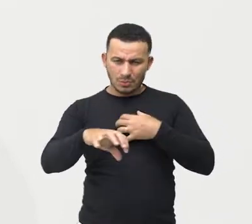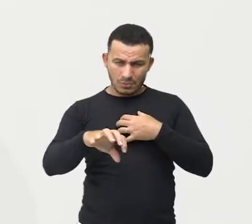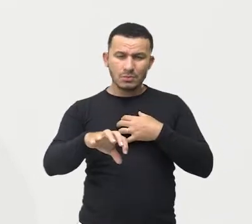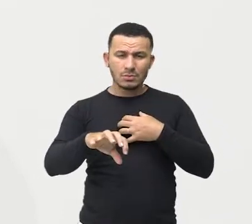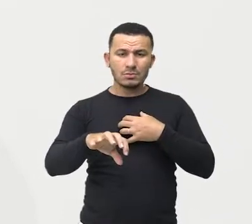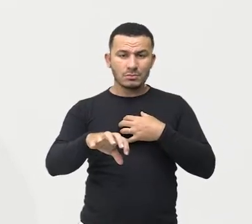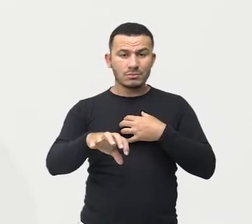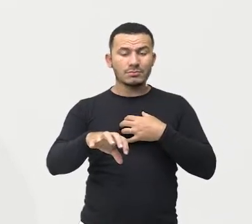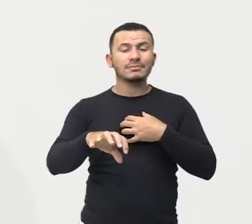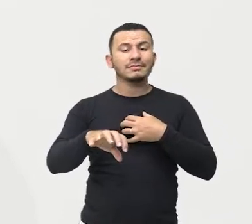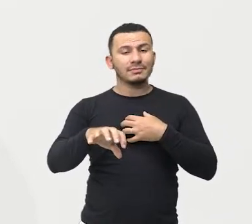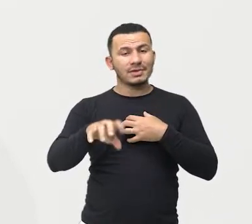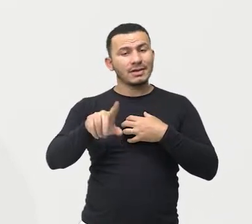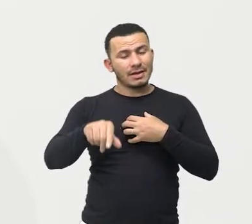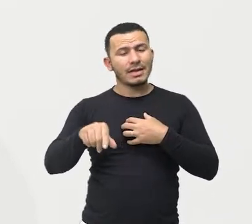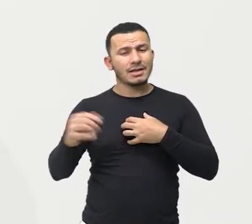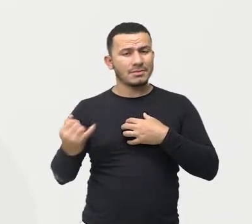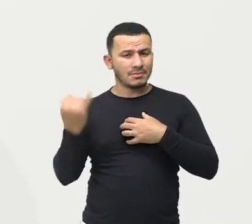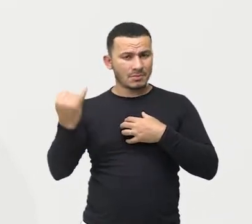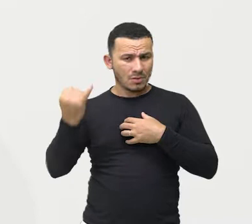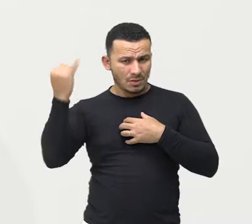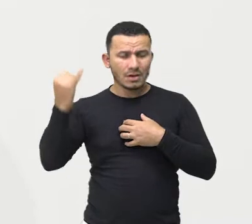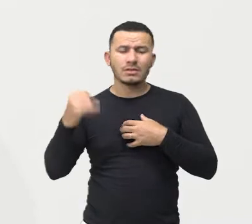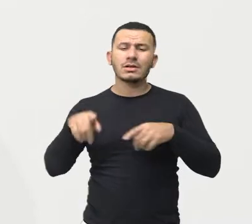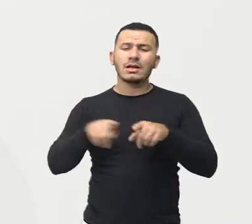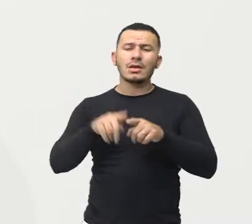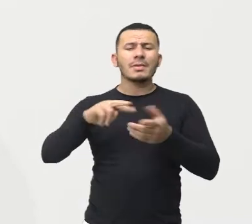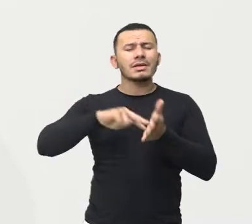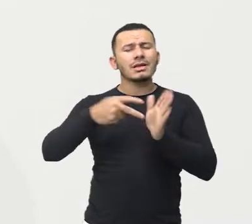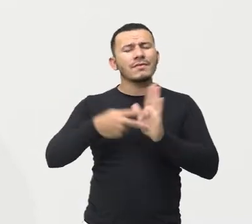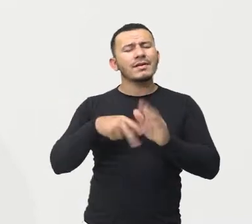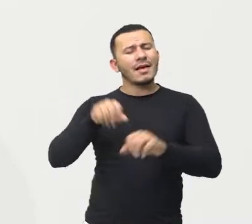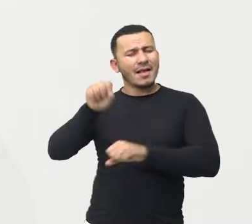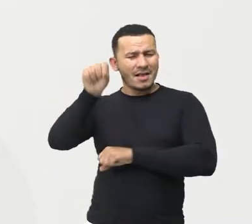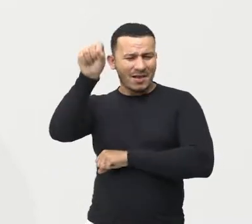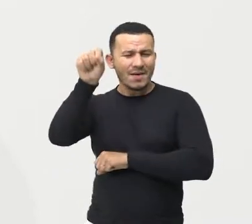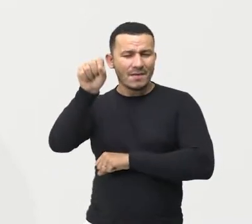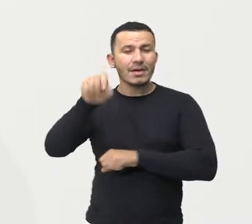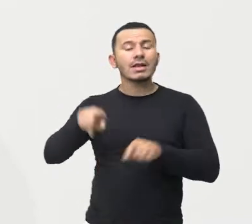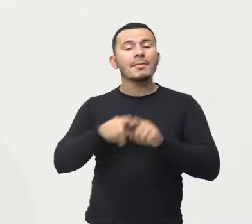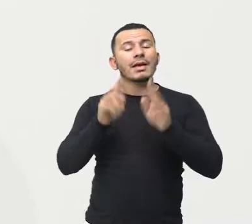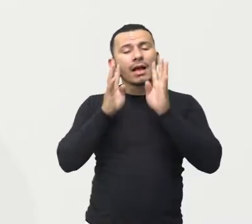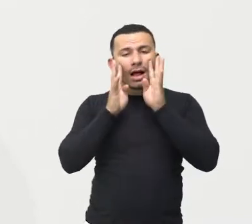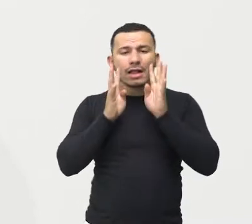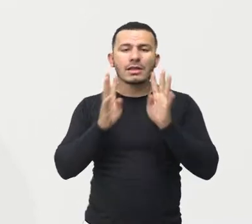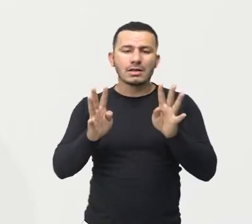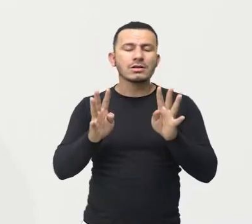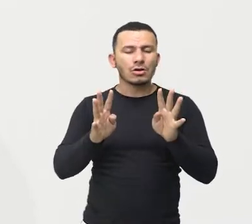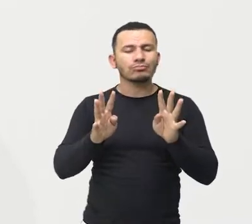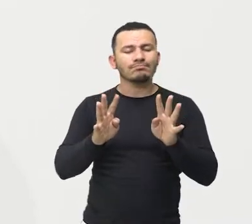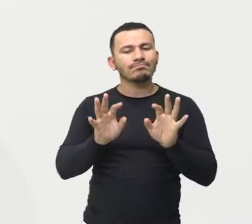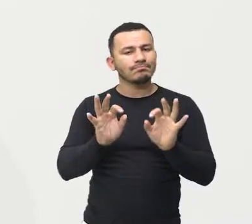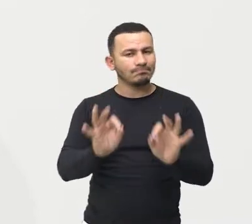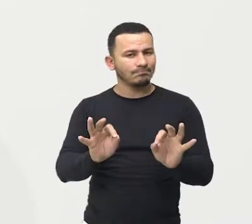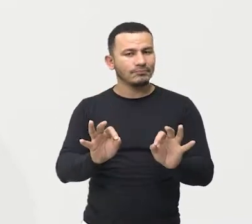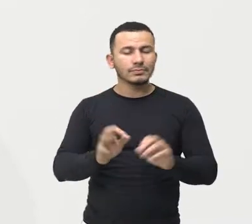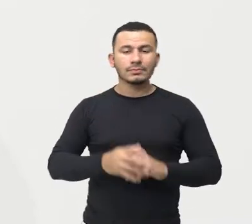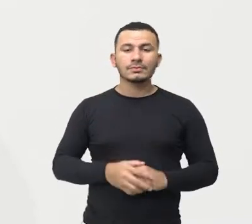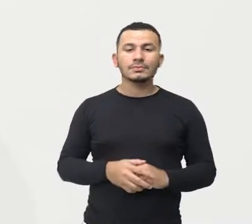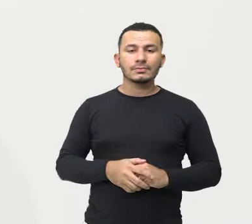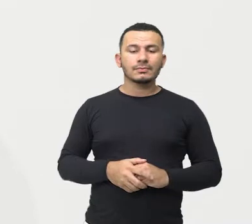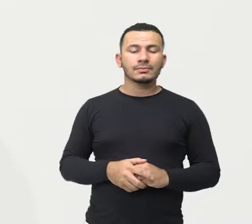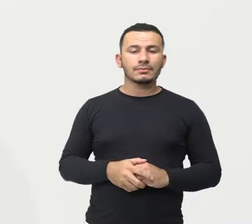de si mesmo são as pessoas mais heróicas e atenciosas que eu conheço. E